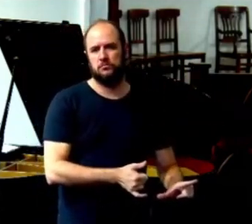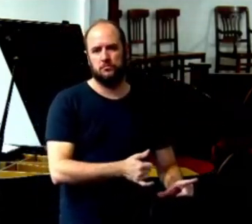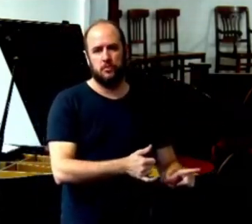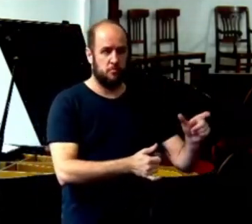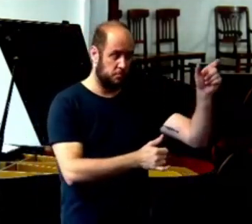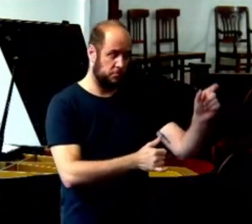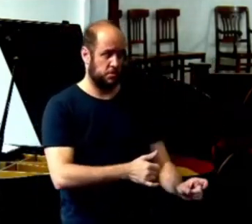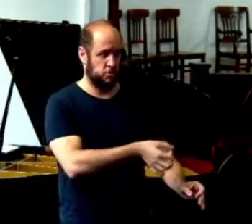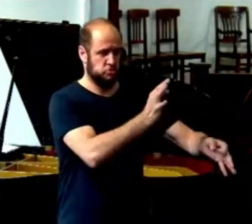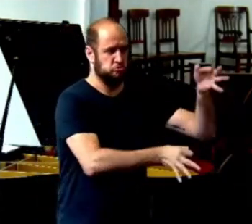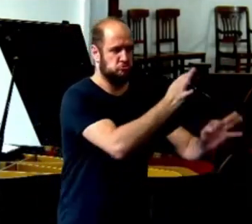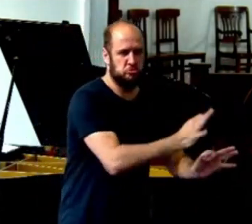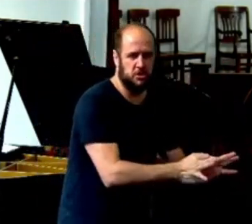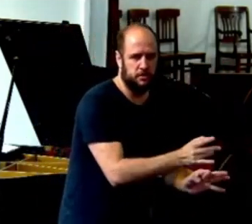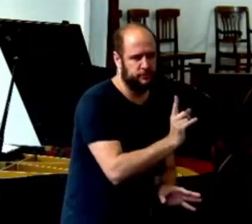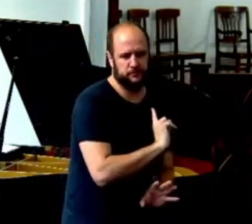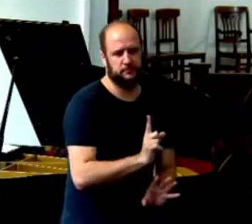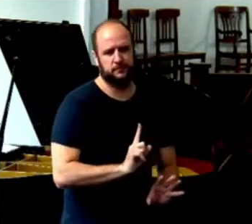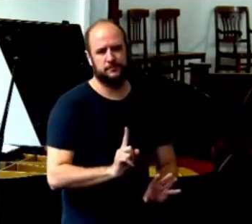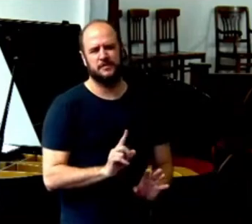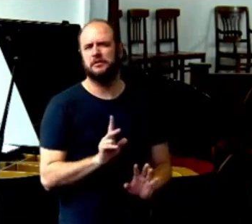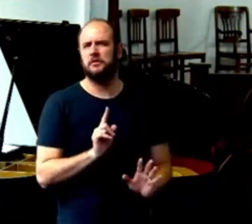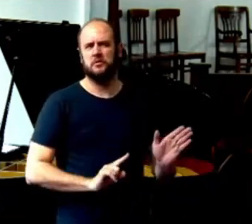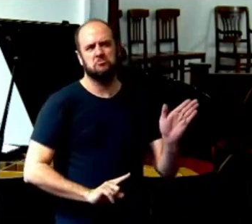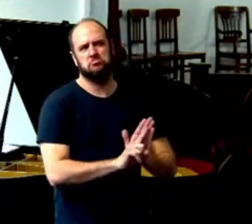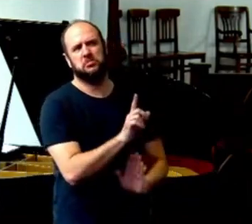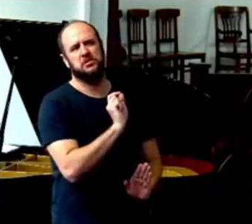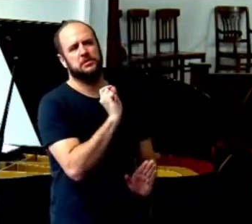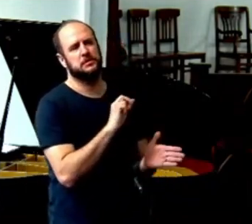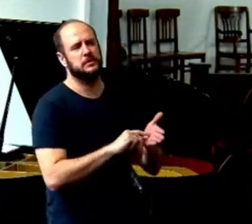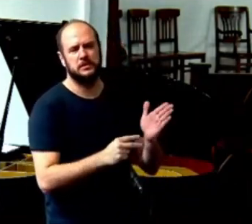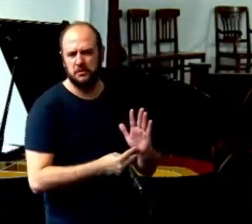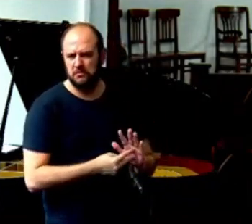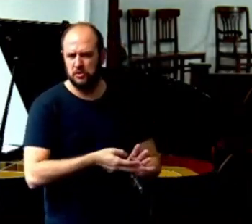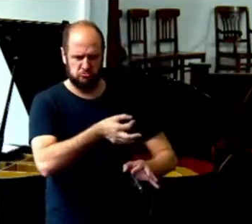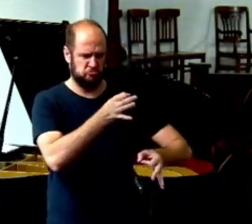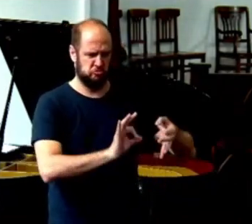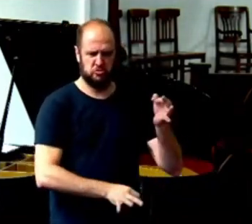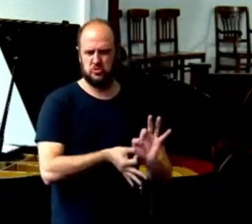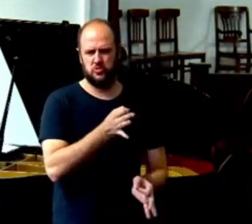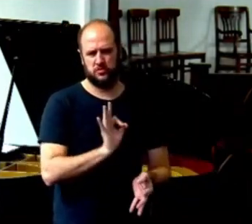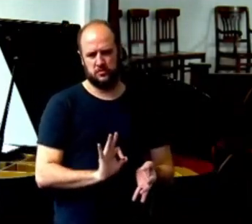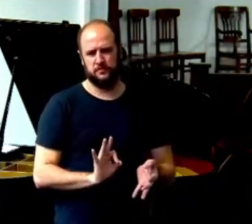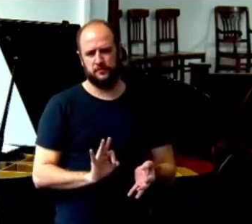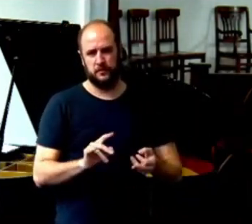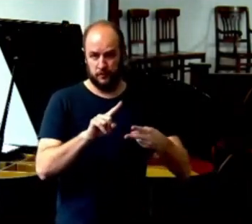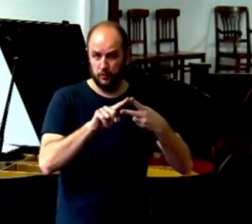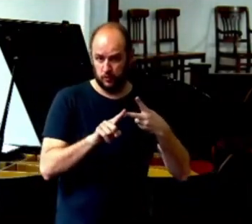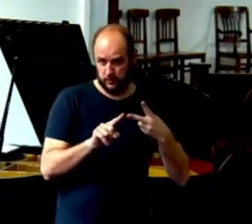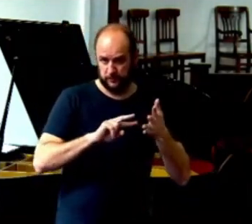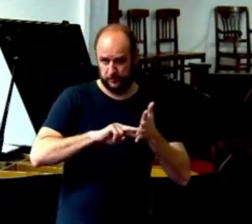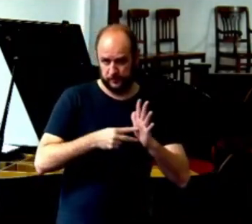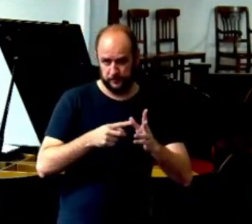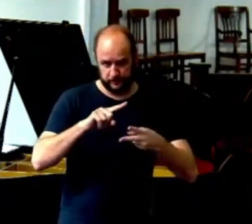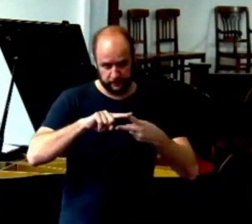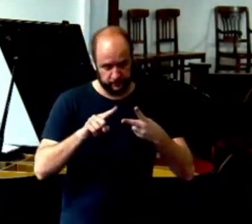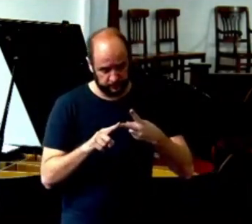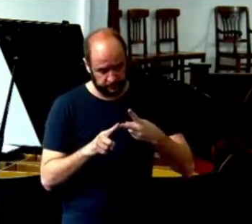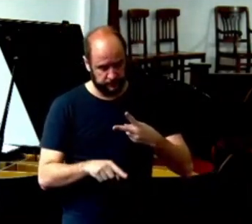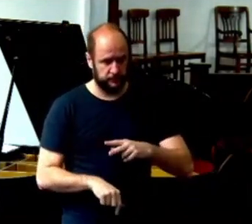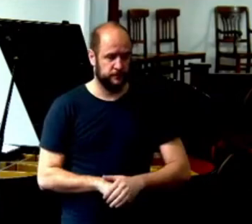julguem. O que vem a ser, qual o sentido dessa palavra? Existem pelo menos dois